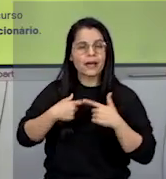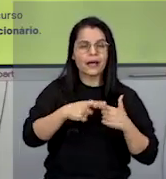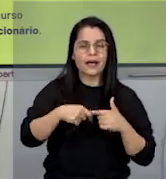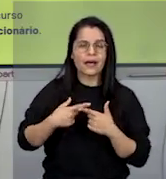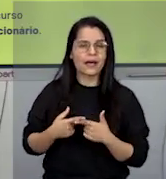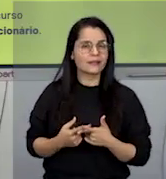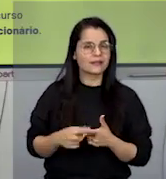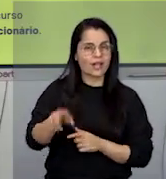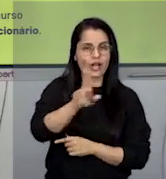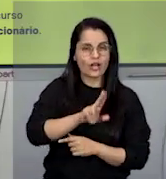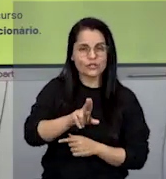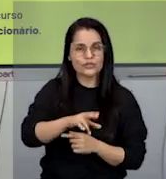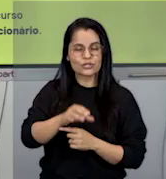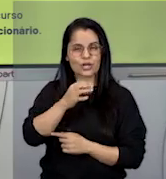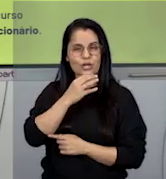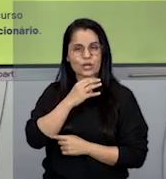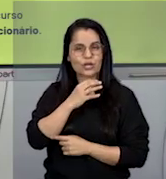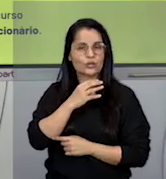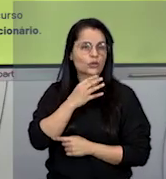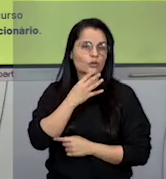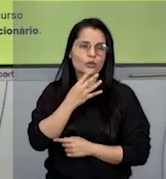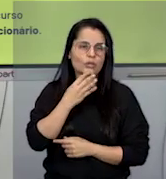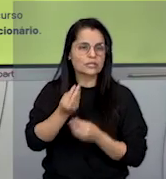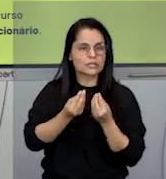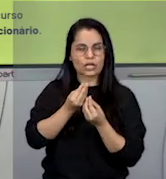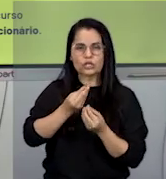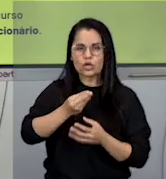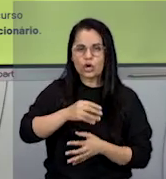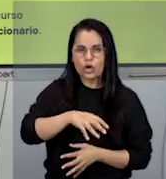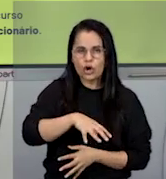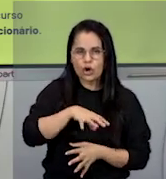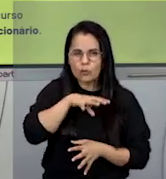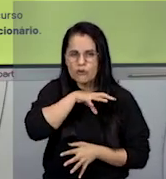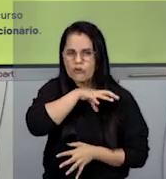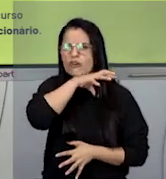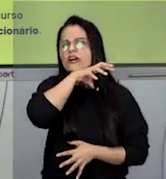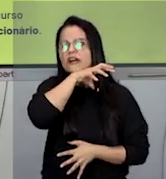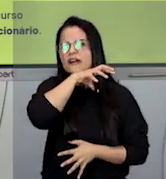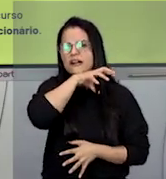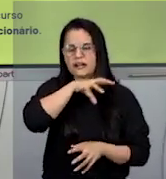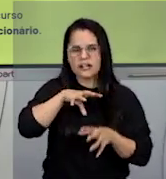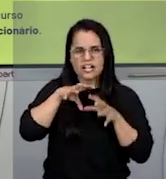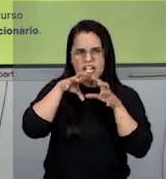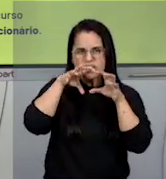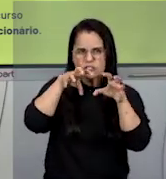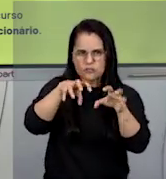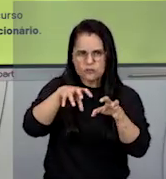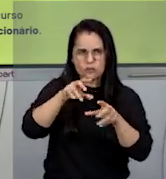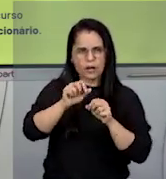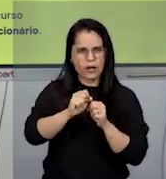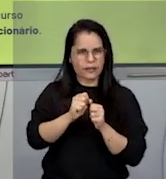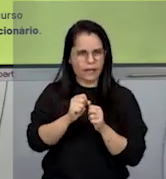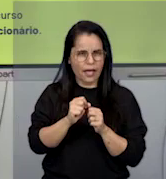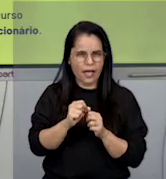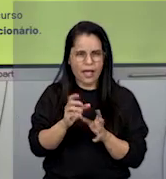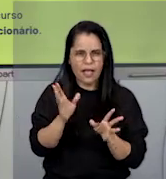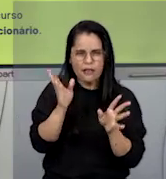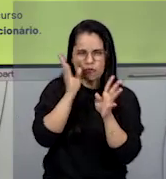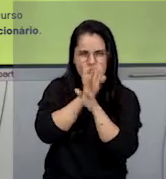na medida que foi conhecendo a fera animal, de que é um animal astuto, um